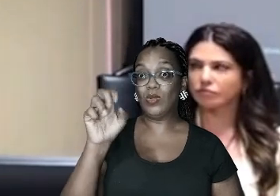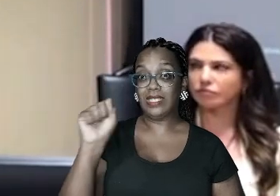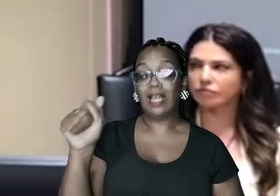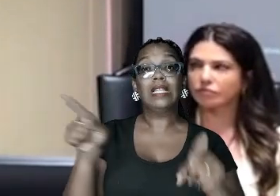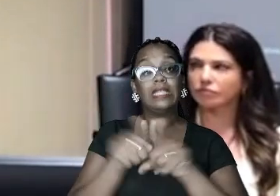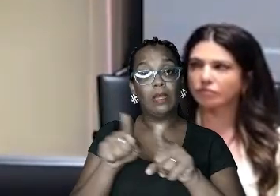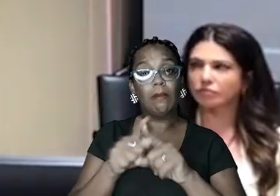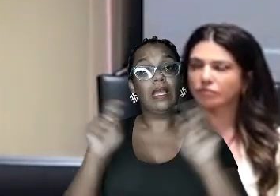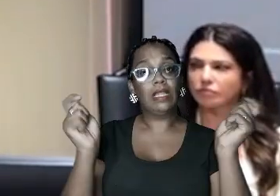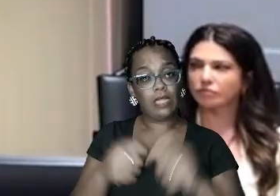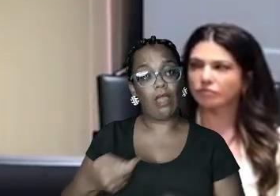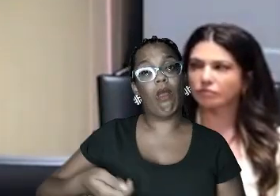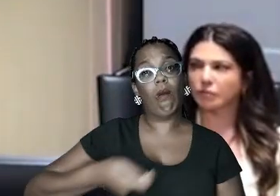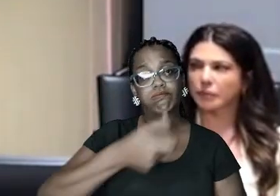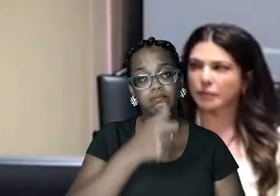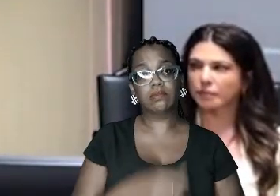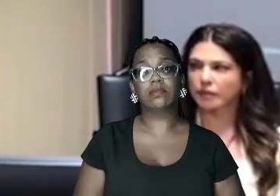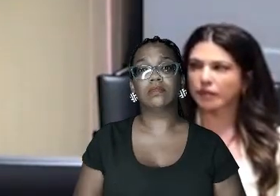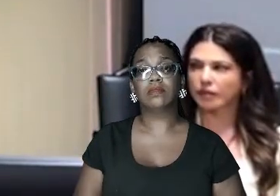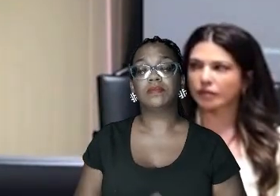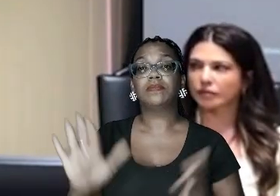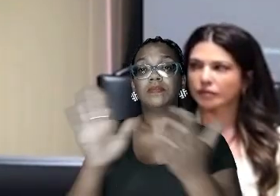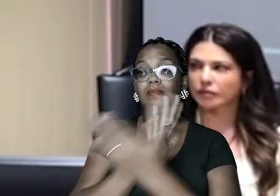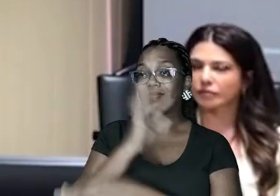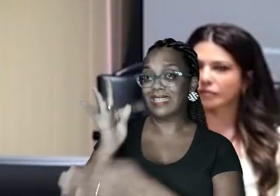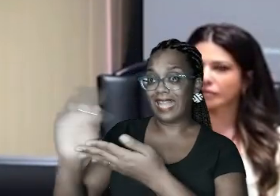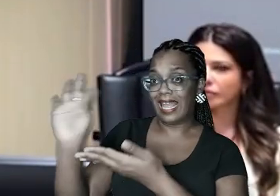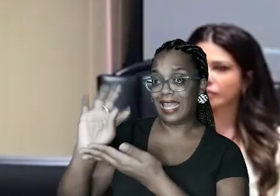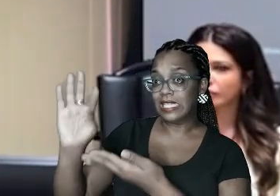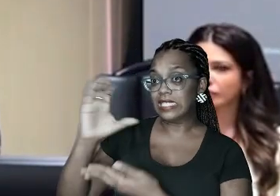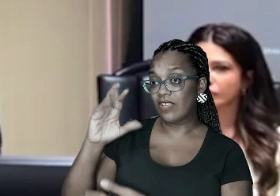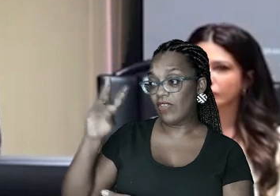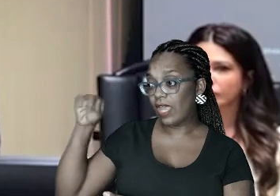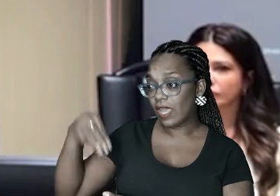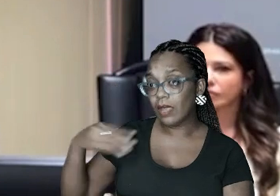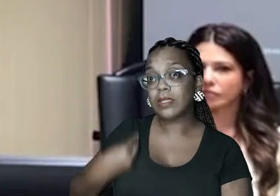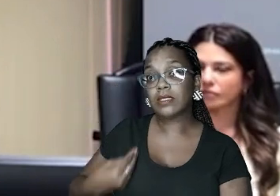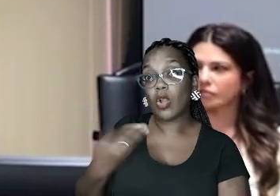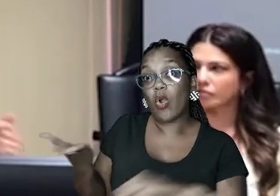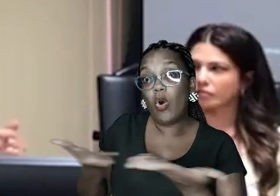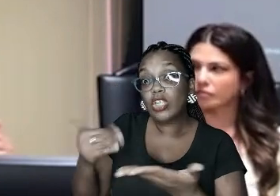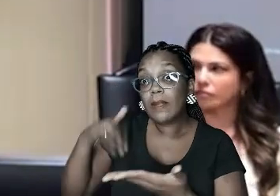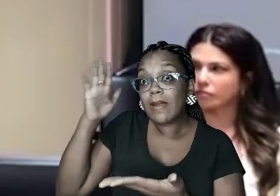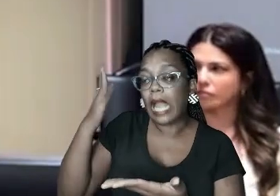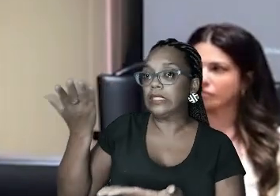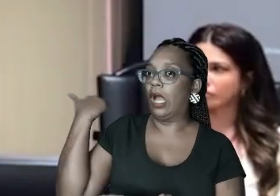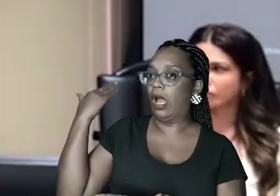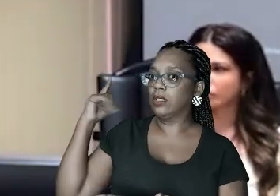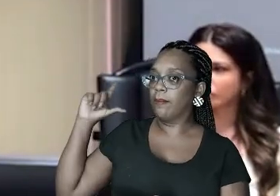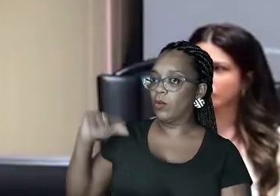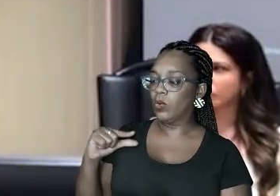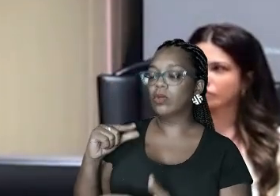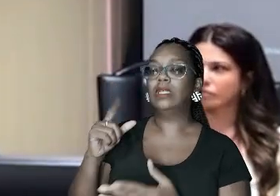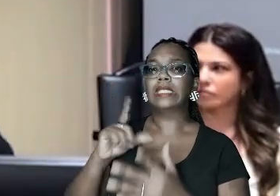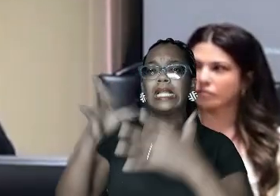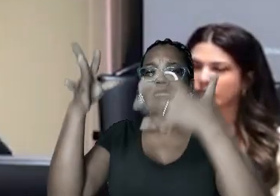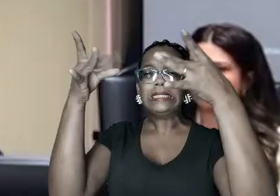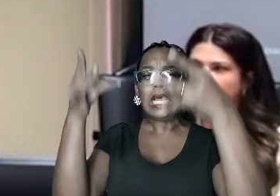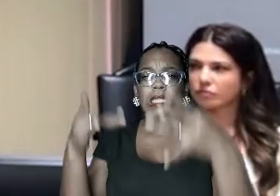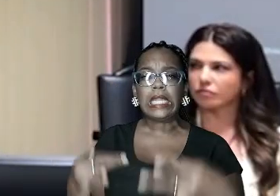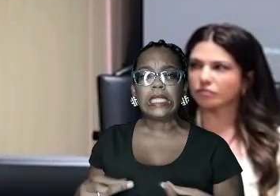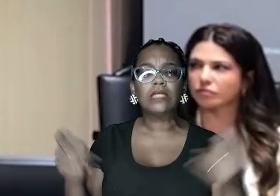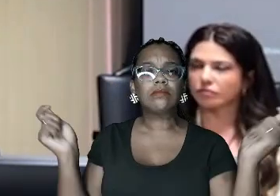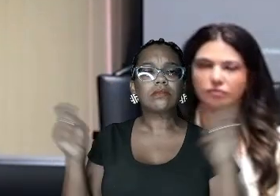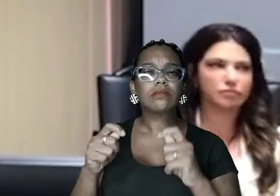causa Num caso como do insider trade também deve ser perferida as áreas técnicas da cvm mais hoje do que antes tem uma data